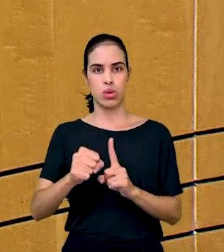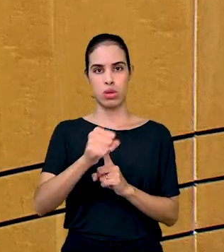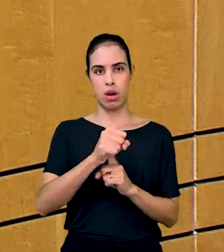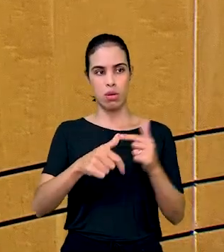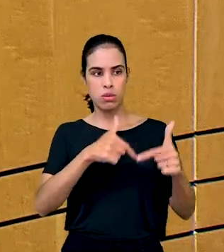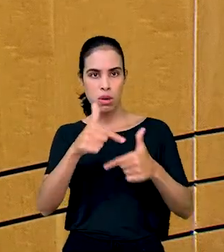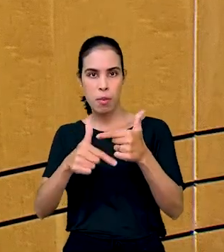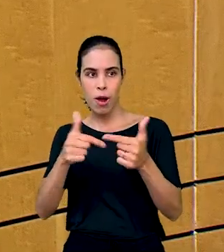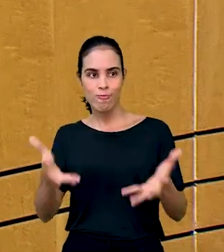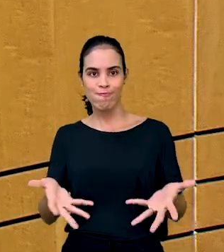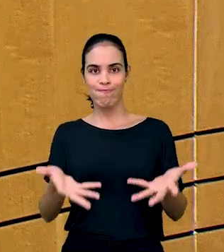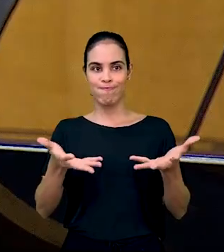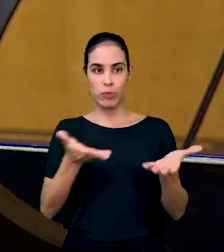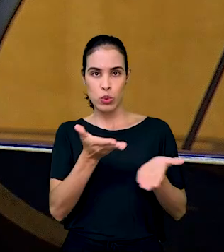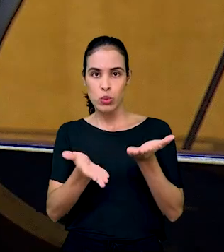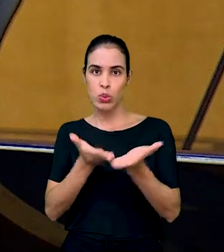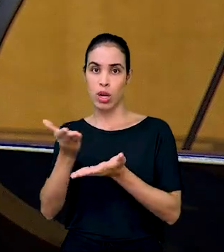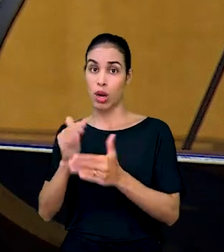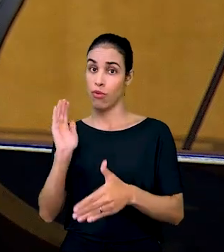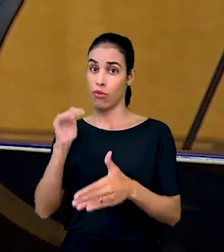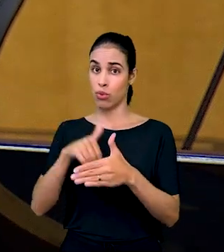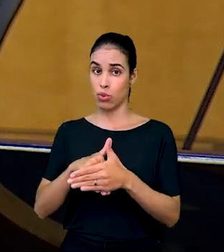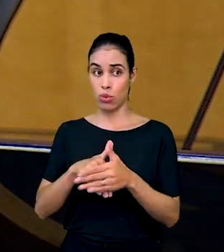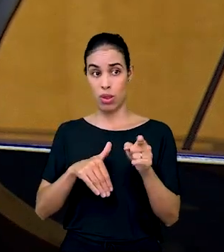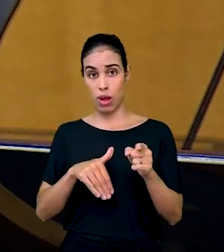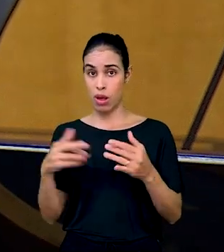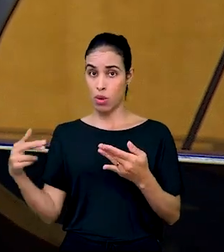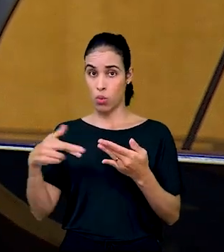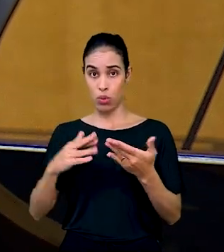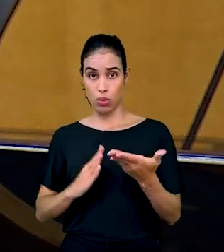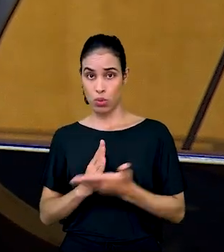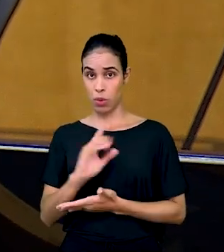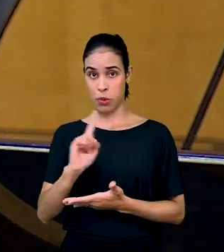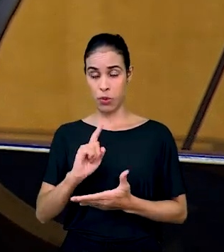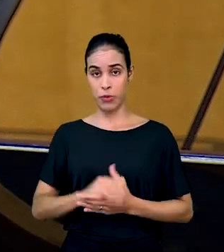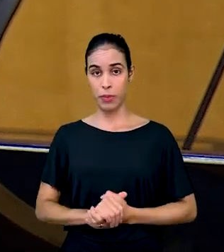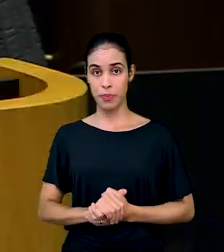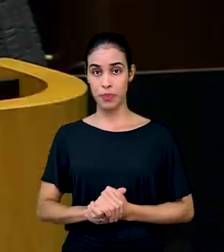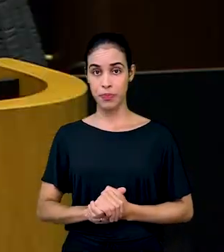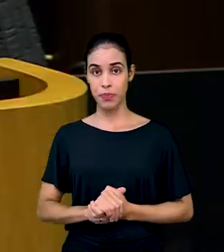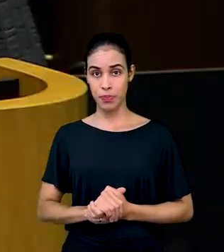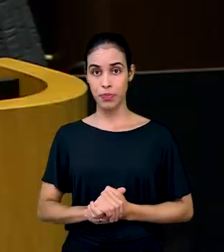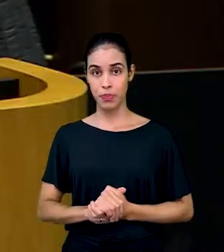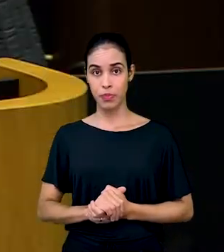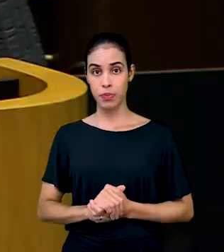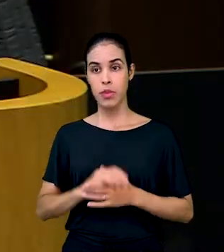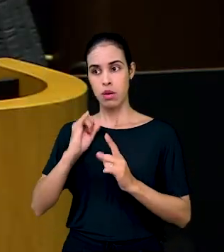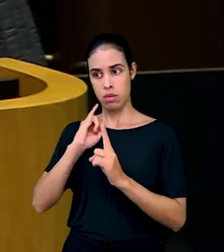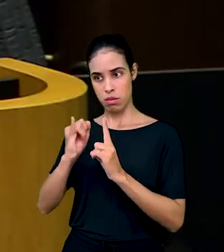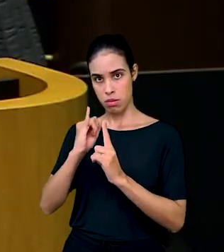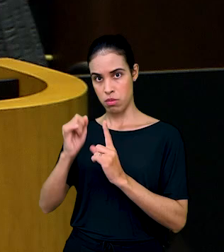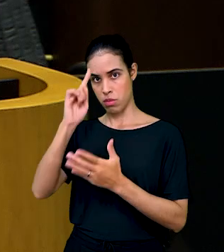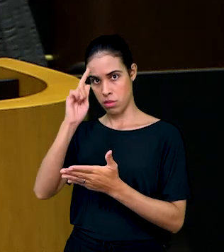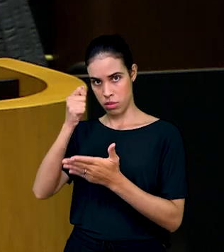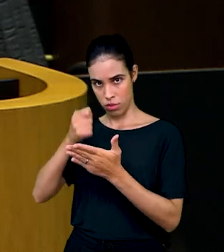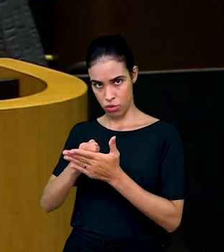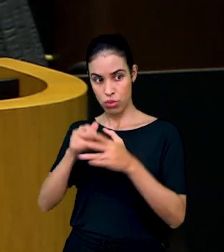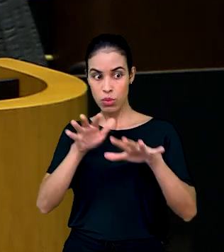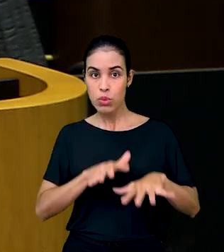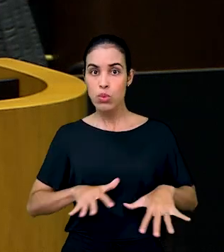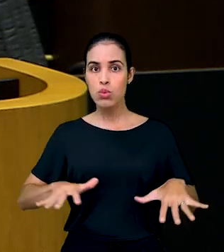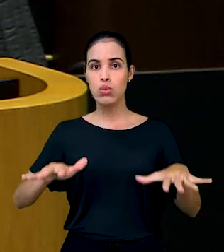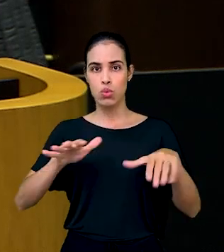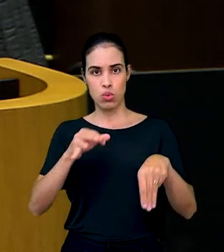valor social do trabalho. Por isso, votou pela rejeição do recurso. Os demais integrantes da Seção 2 de